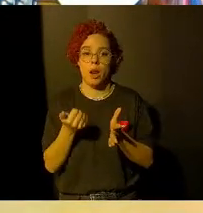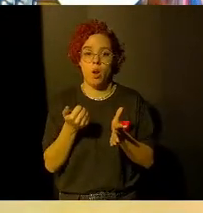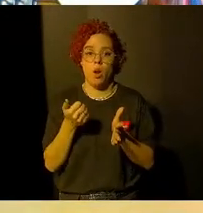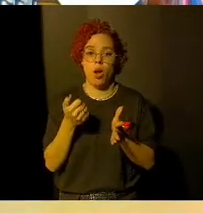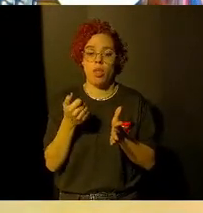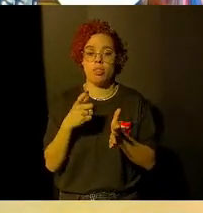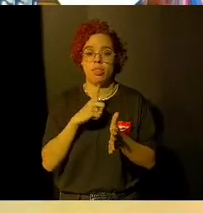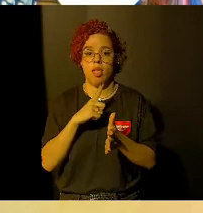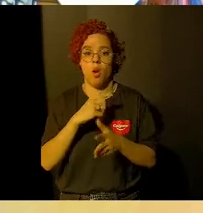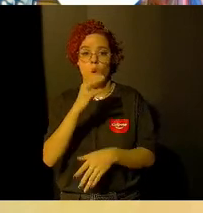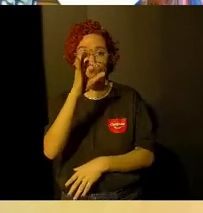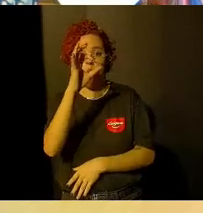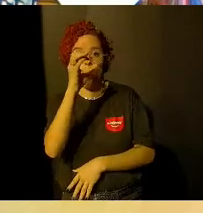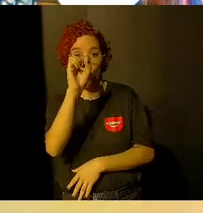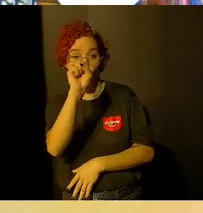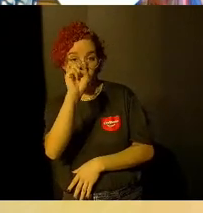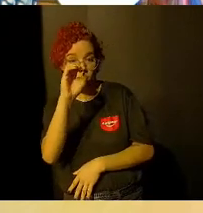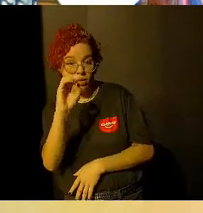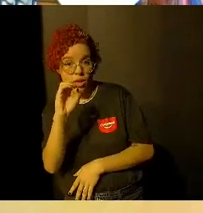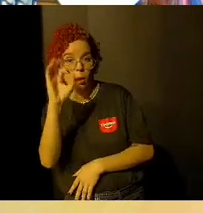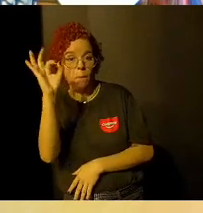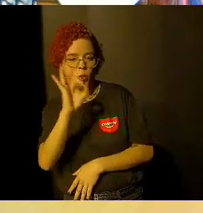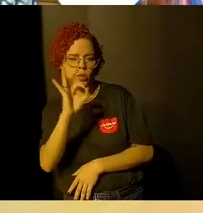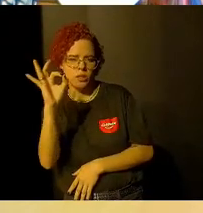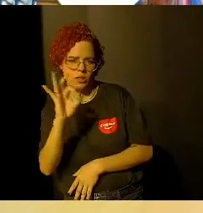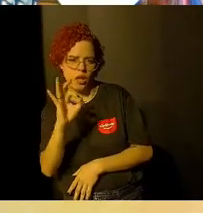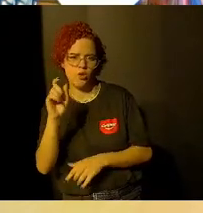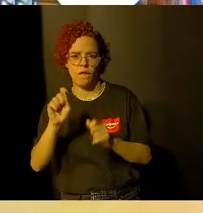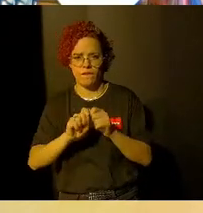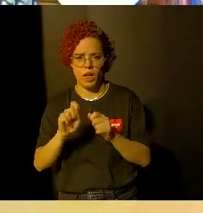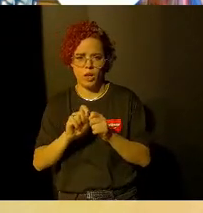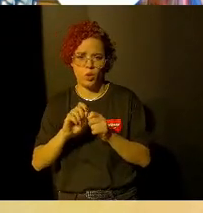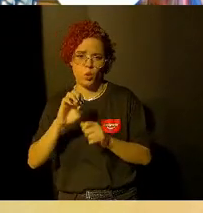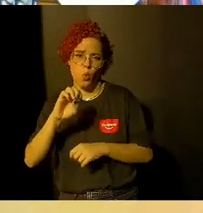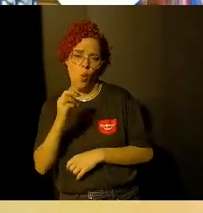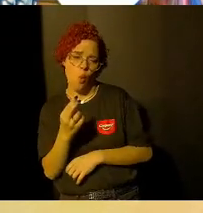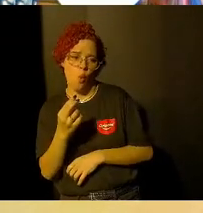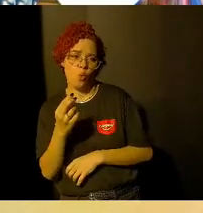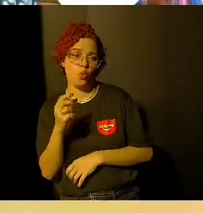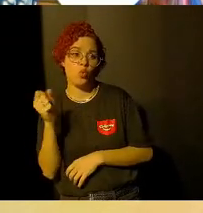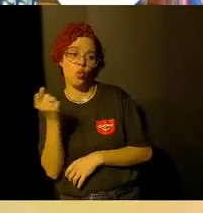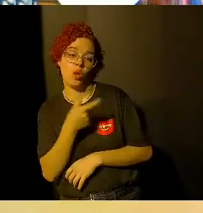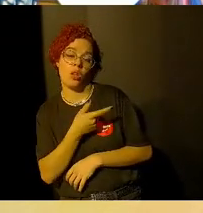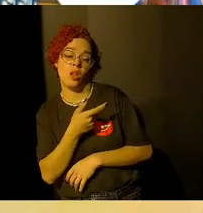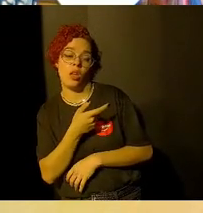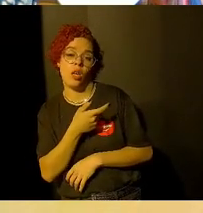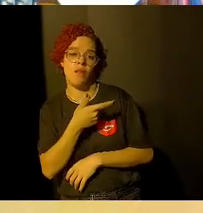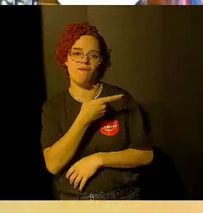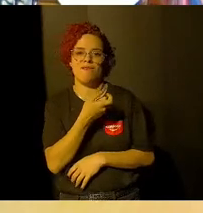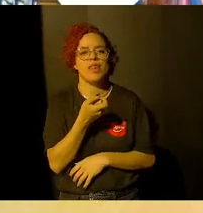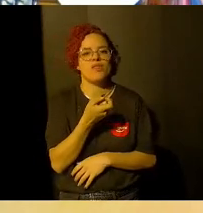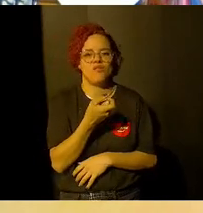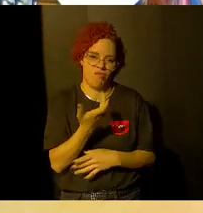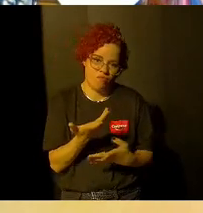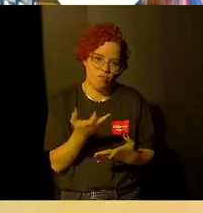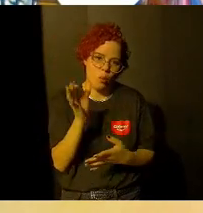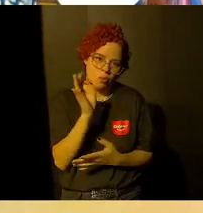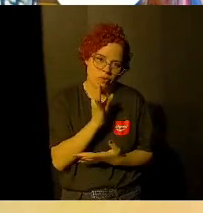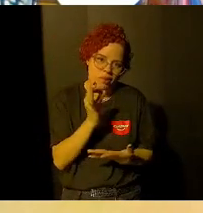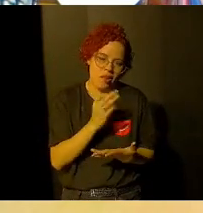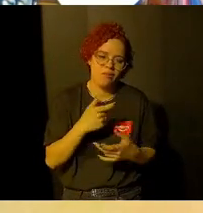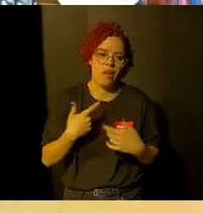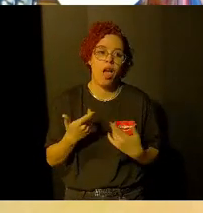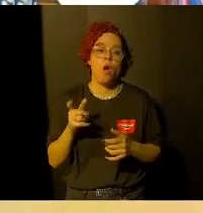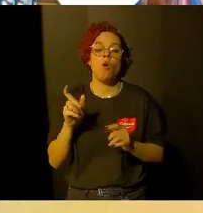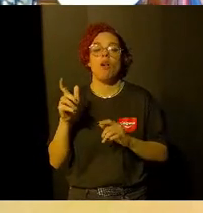80% feito do que 20% perfeito mas eu acho que é um trabalho um trabalho diário não é